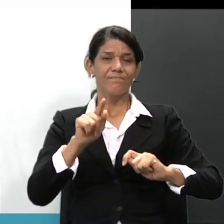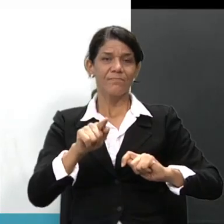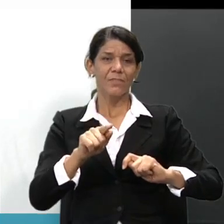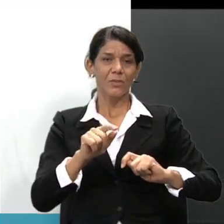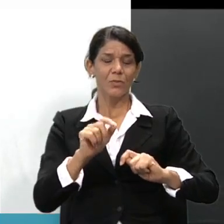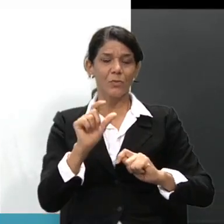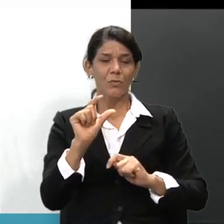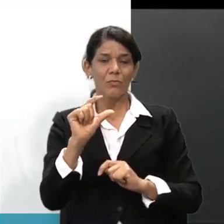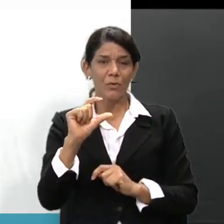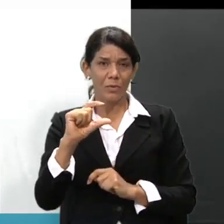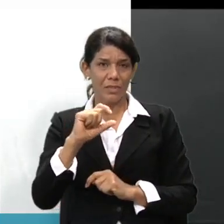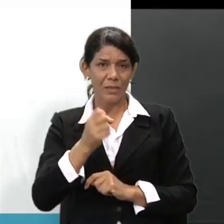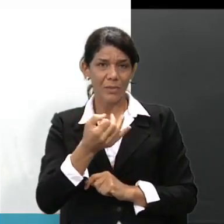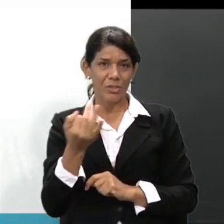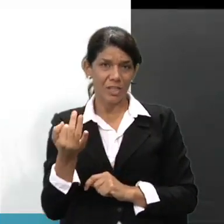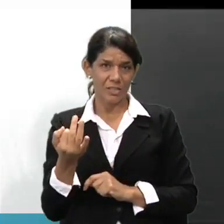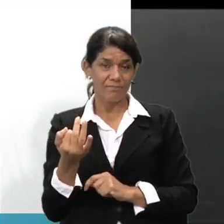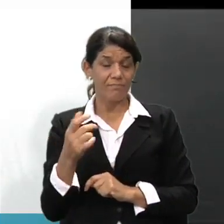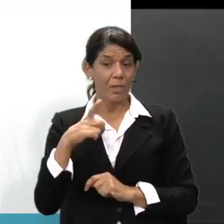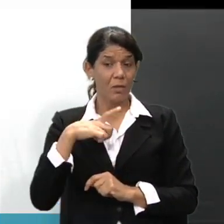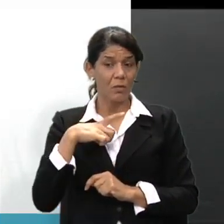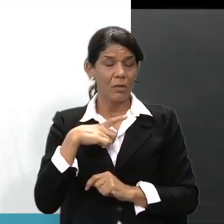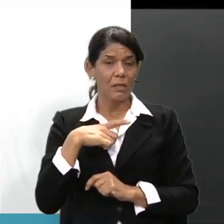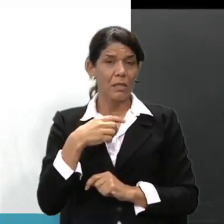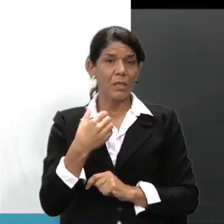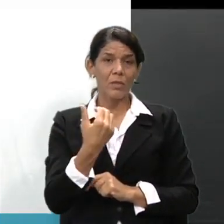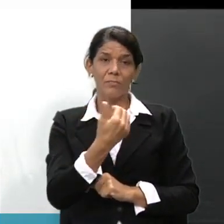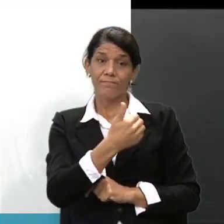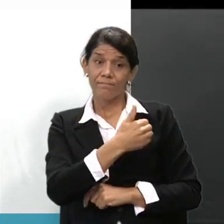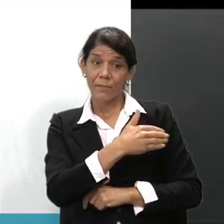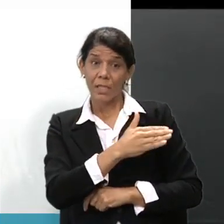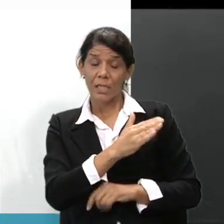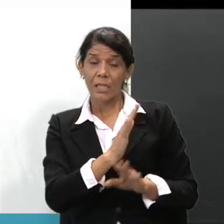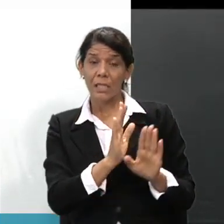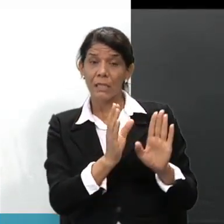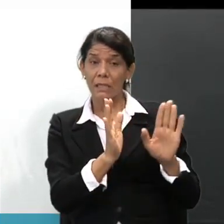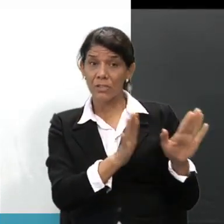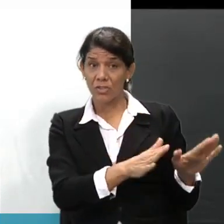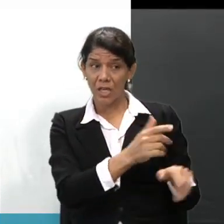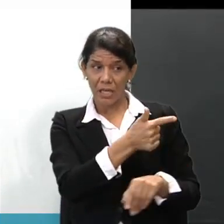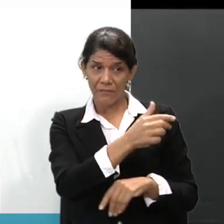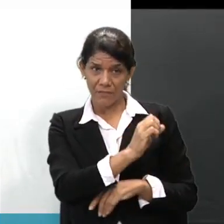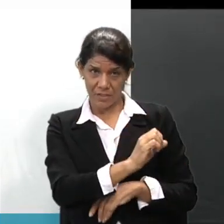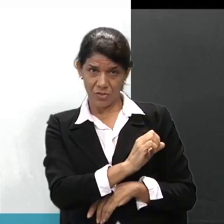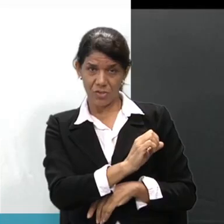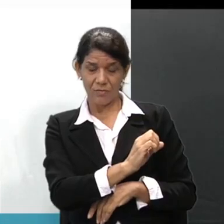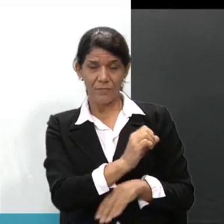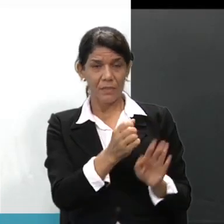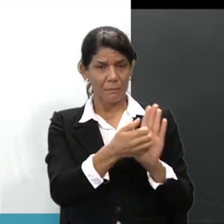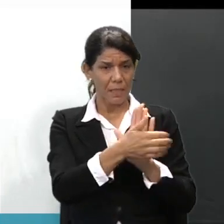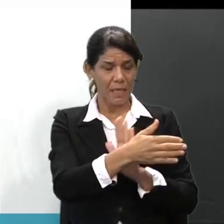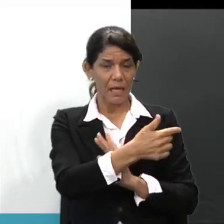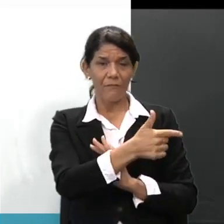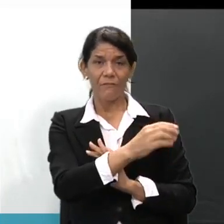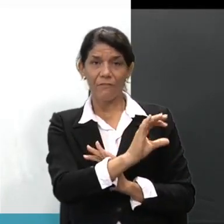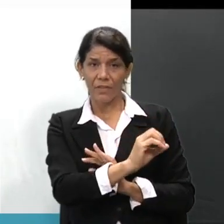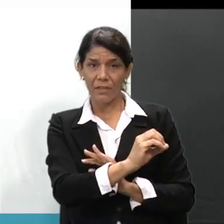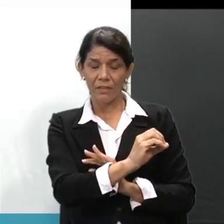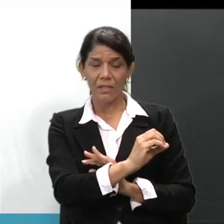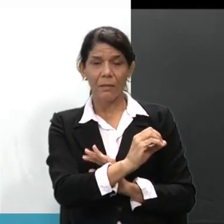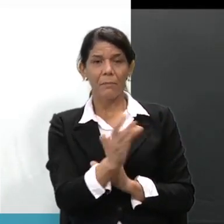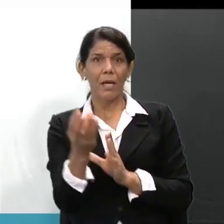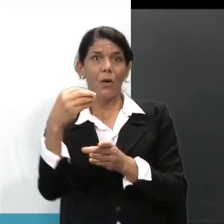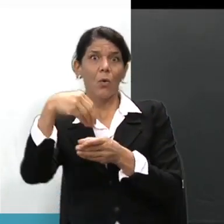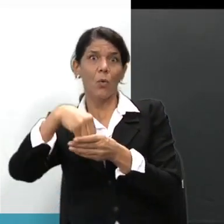meu frasco. Então, eu tenho que desprezar 20 ml desse soro para